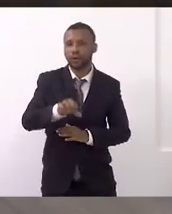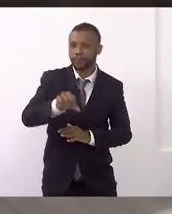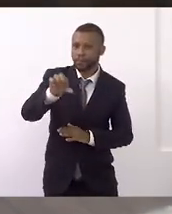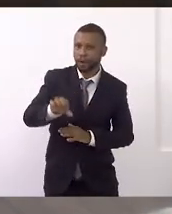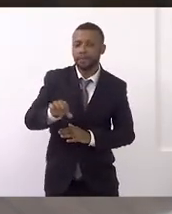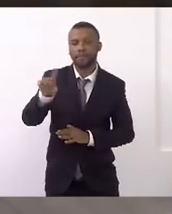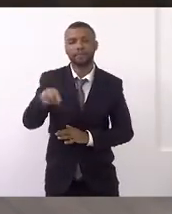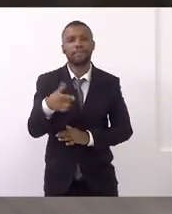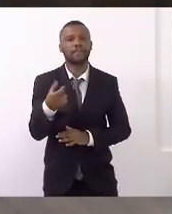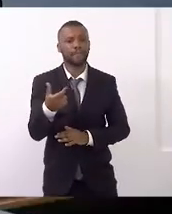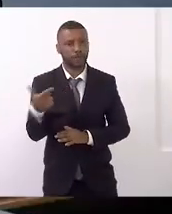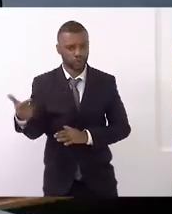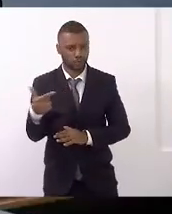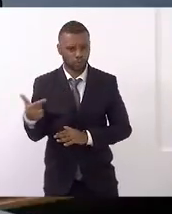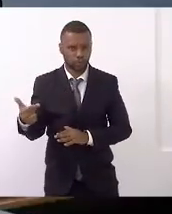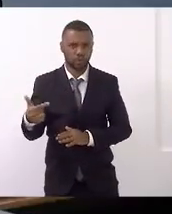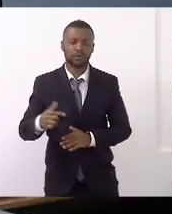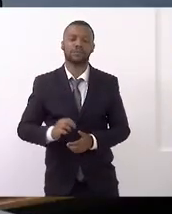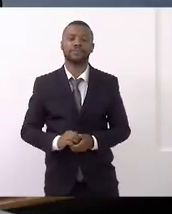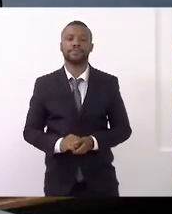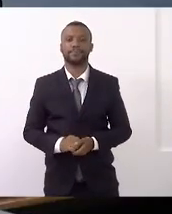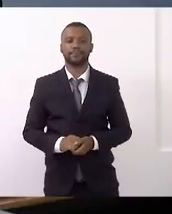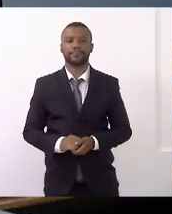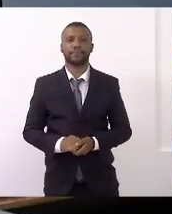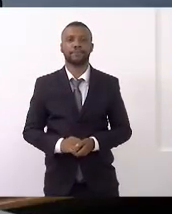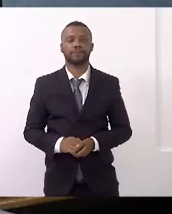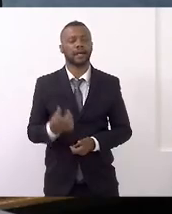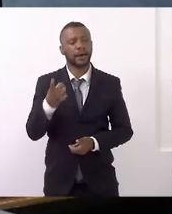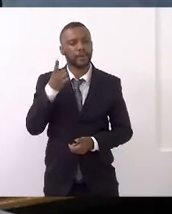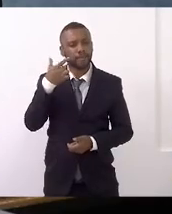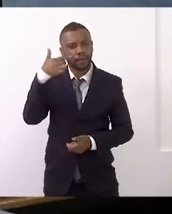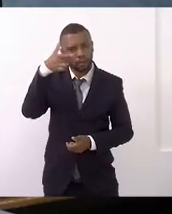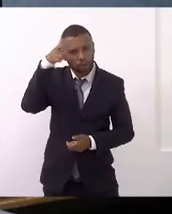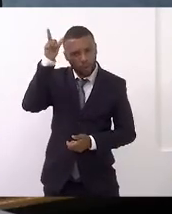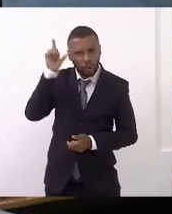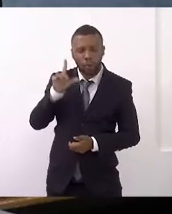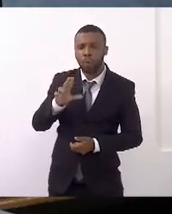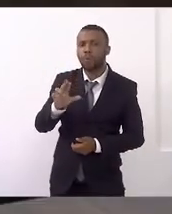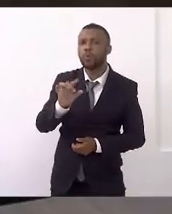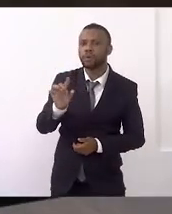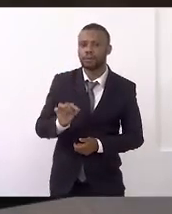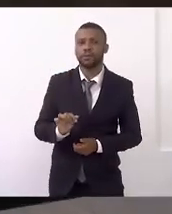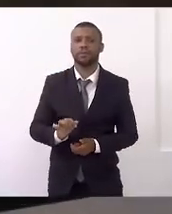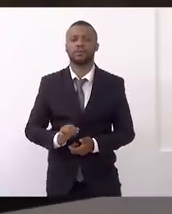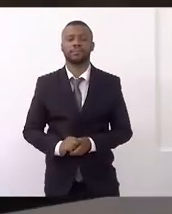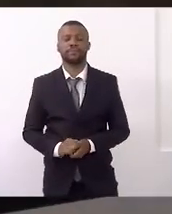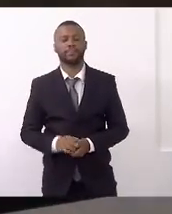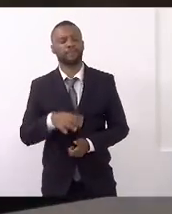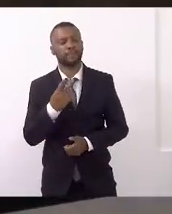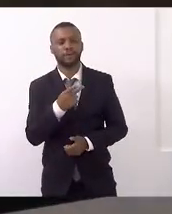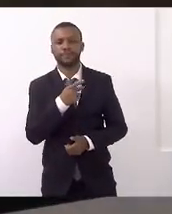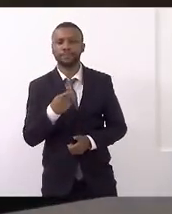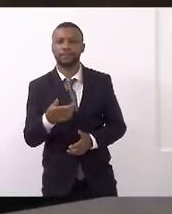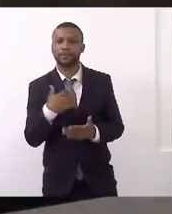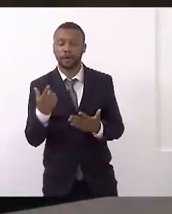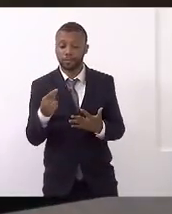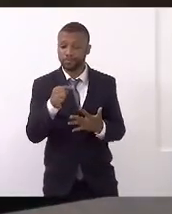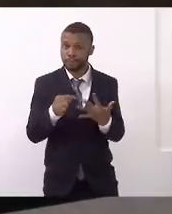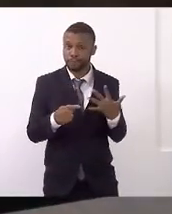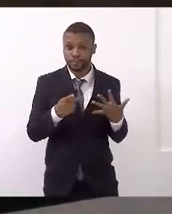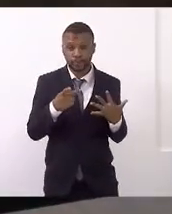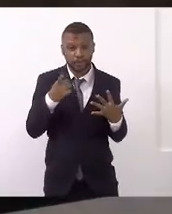5299 de 22, senhor presidente. Deputado Luiz. Senhor presidente, os deputados